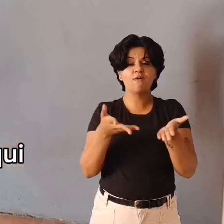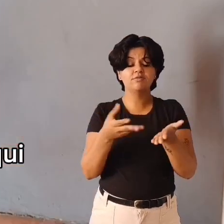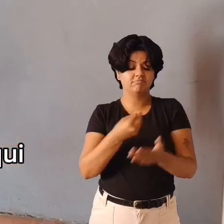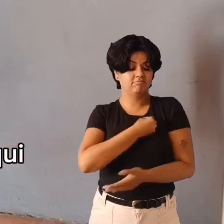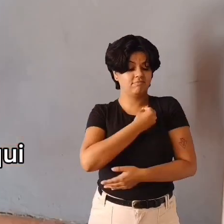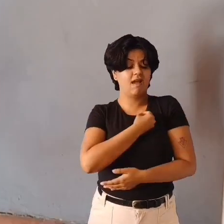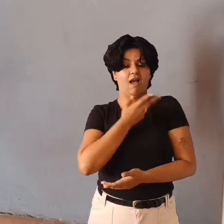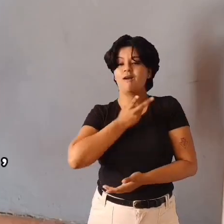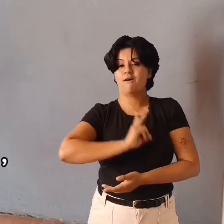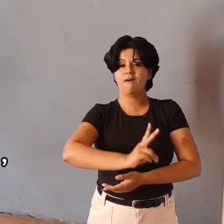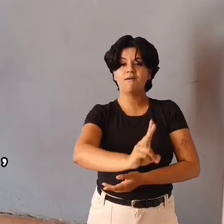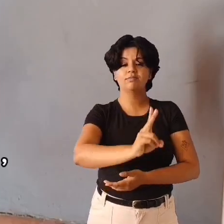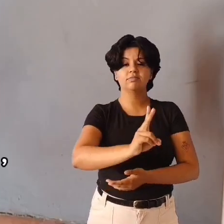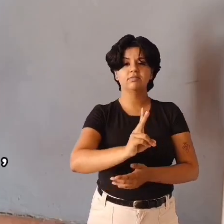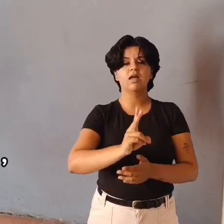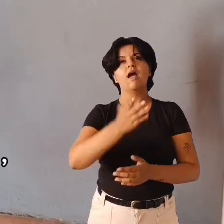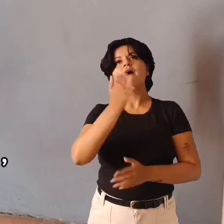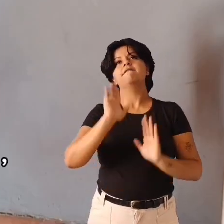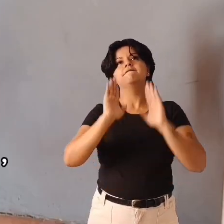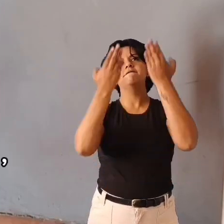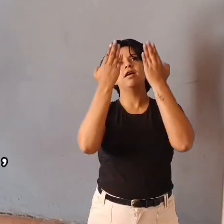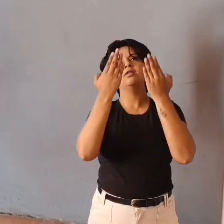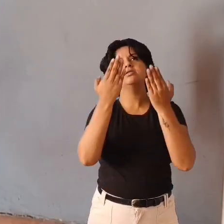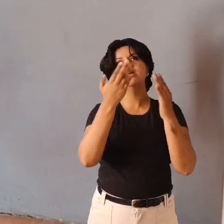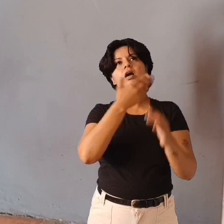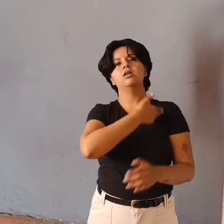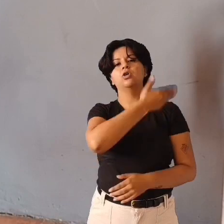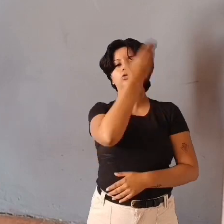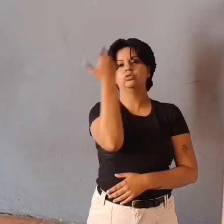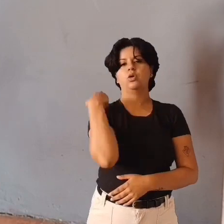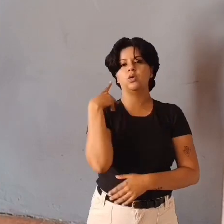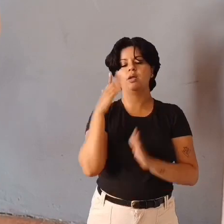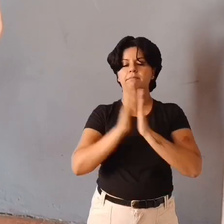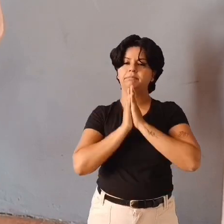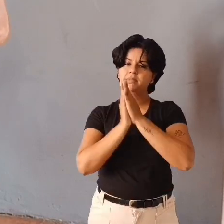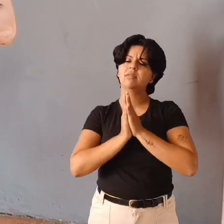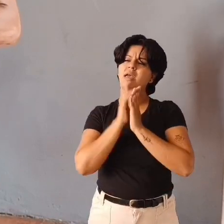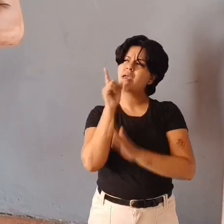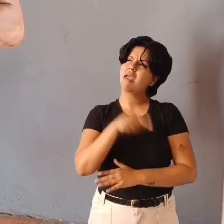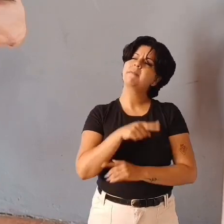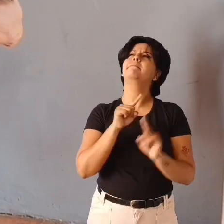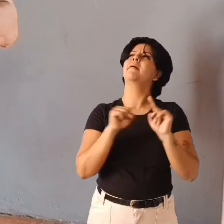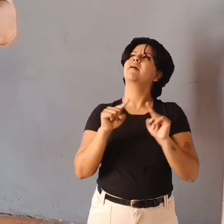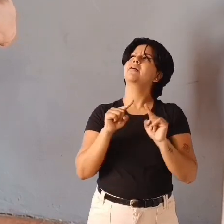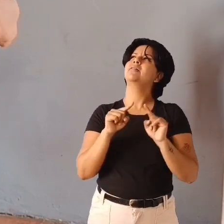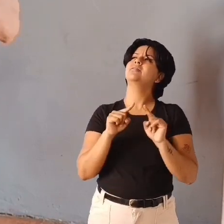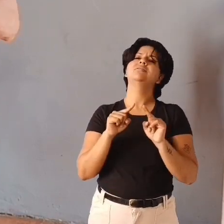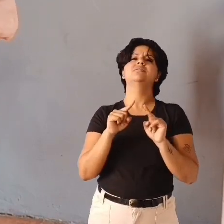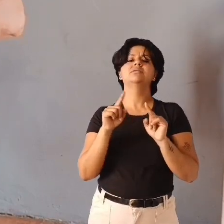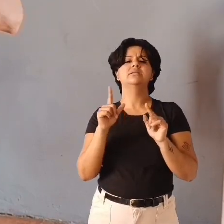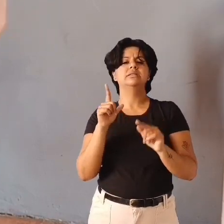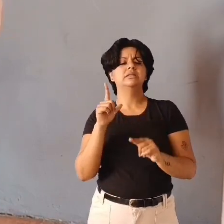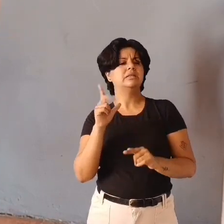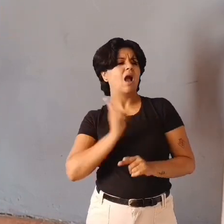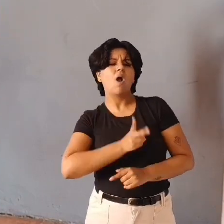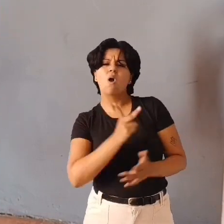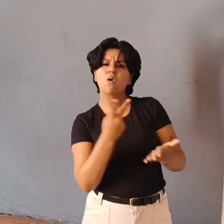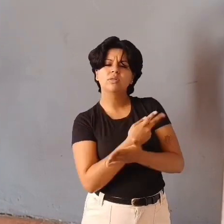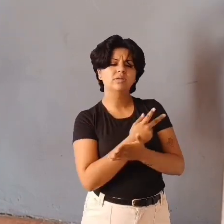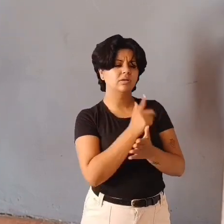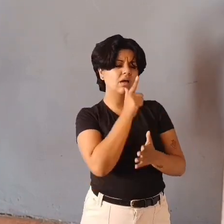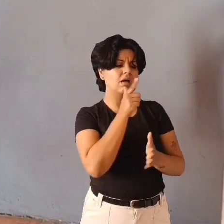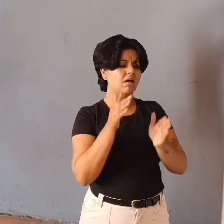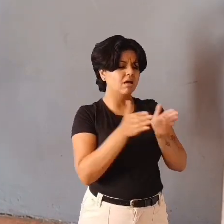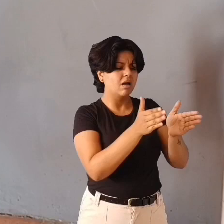ele chegasse até hoje aqui. A festa Nossa Senhora da Piedade, ela não era daqui, por exemplo. Ela era daqui, mas era realizada às margens de um